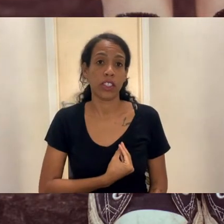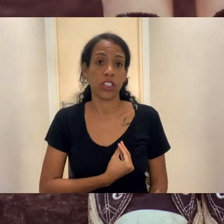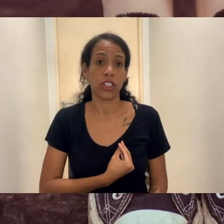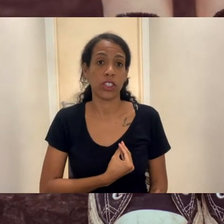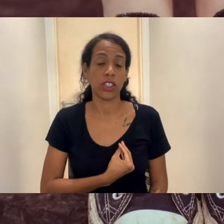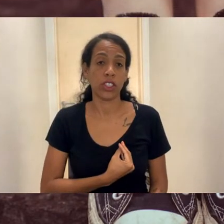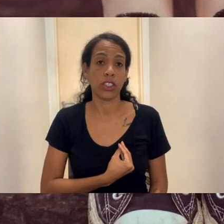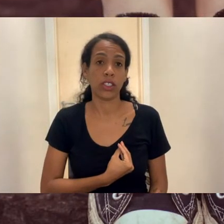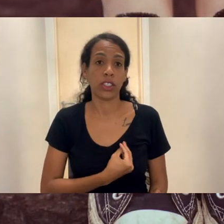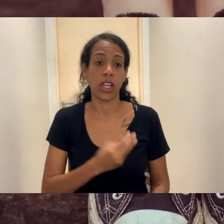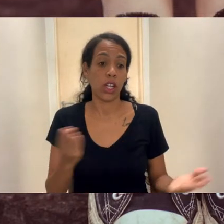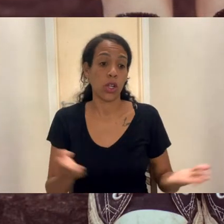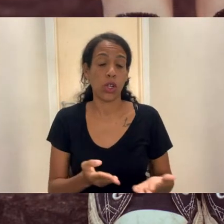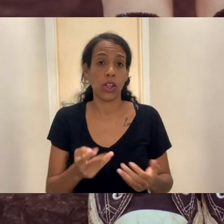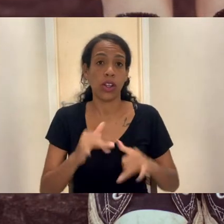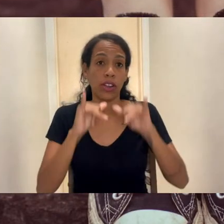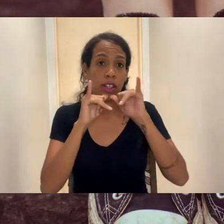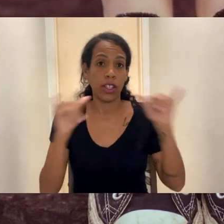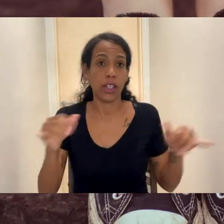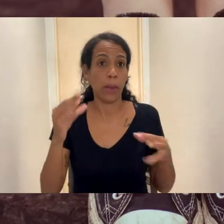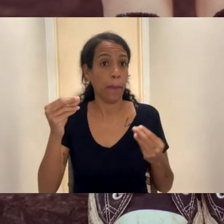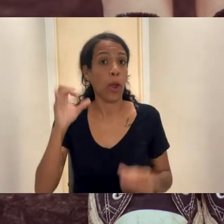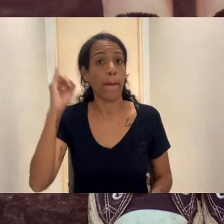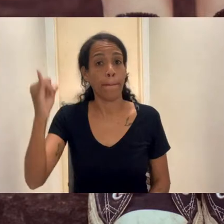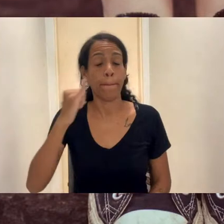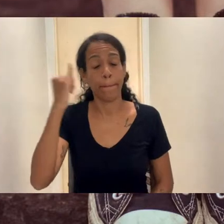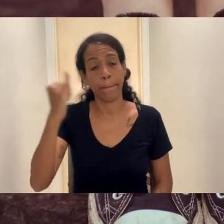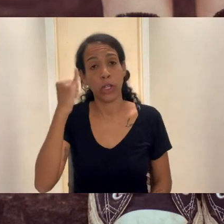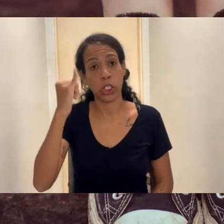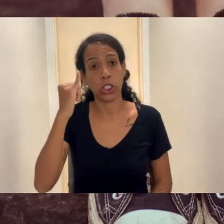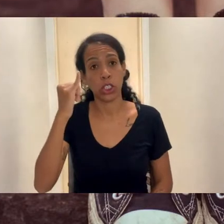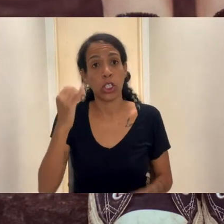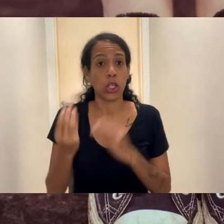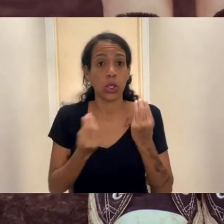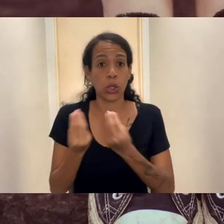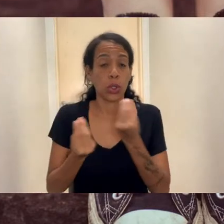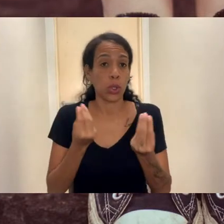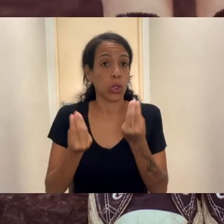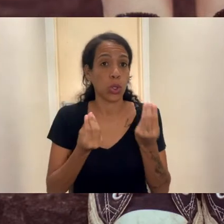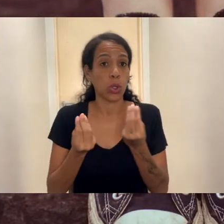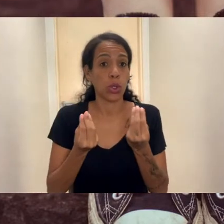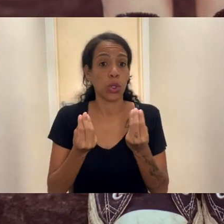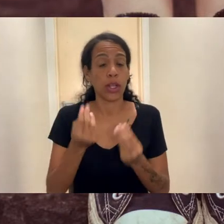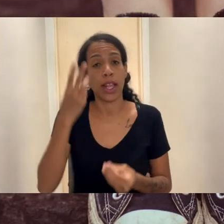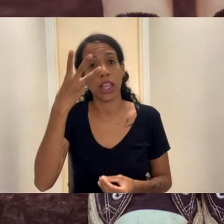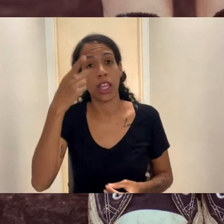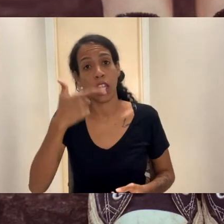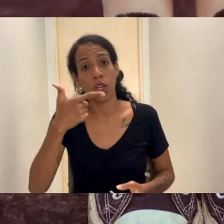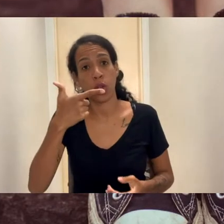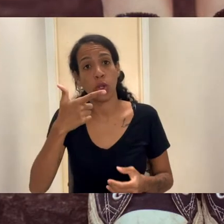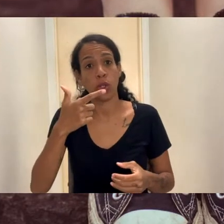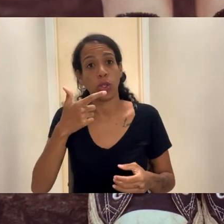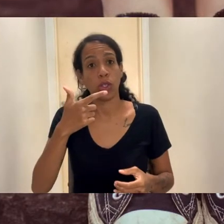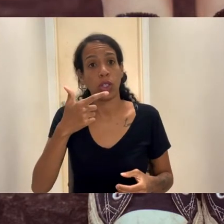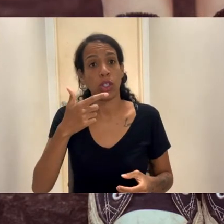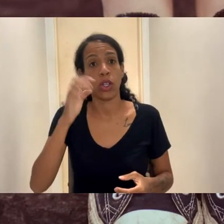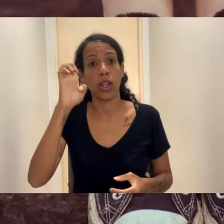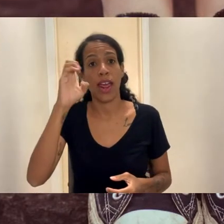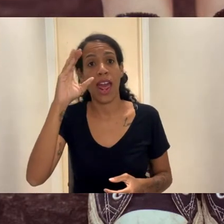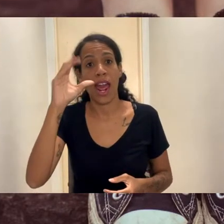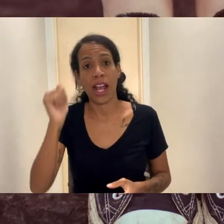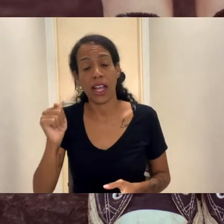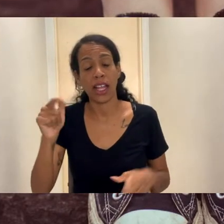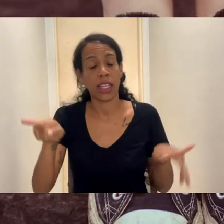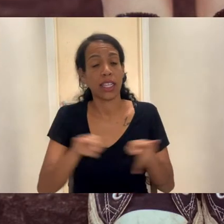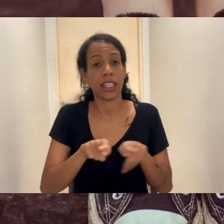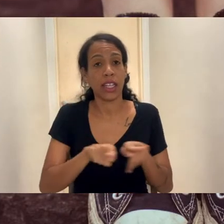compartilhando, né, desse momento tão importante, né, de conquista tanto dos 32 anos, né, do ECA como de